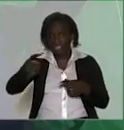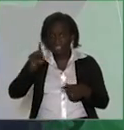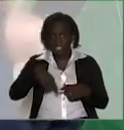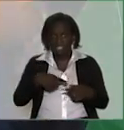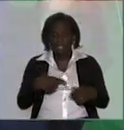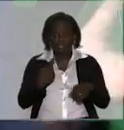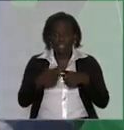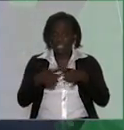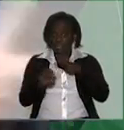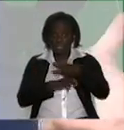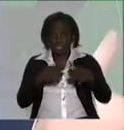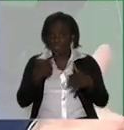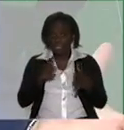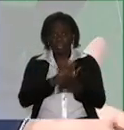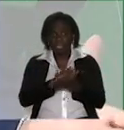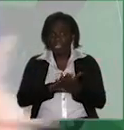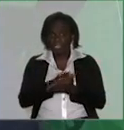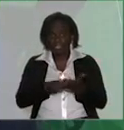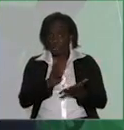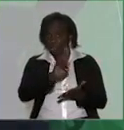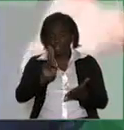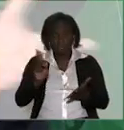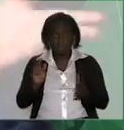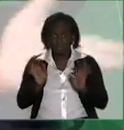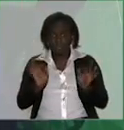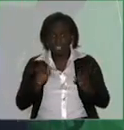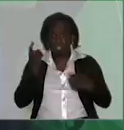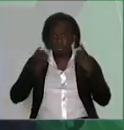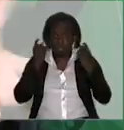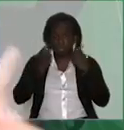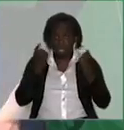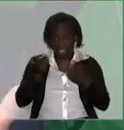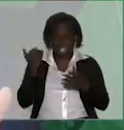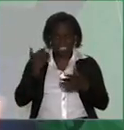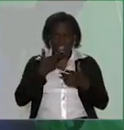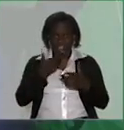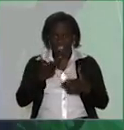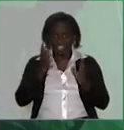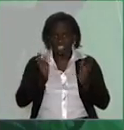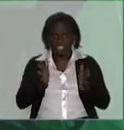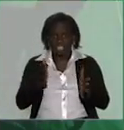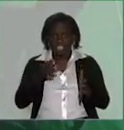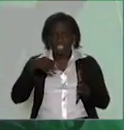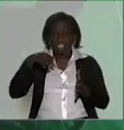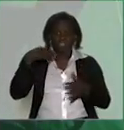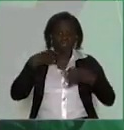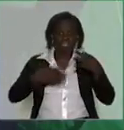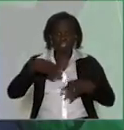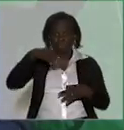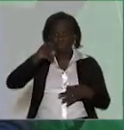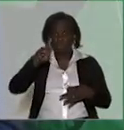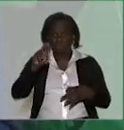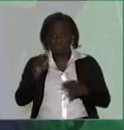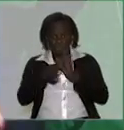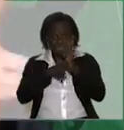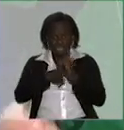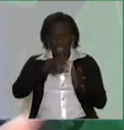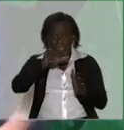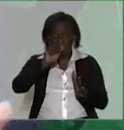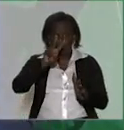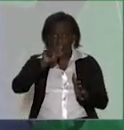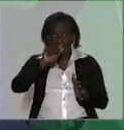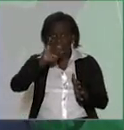cancelar. Tem que cancelar porque as empresas não existem mais. As empresas estão preocupadas, como eu disse no início, com o Moro, com a Lava Jato e